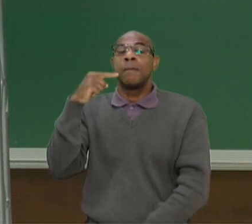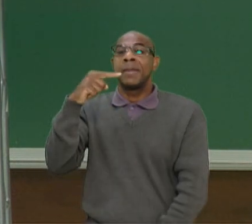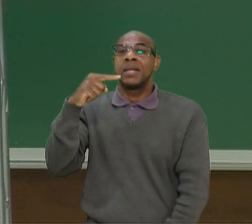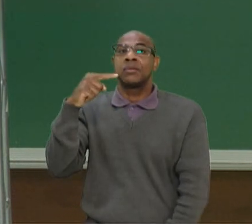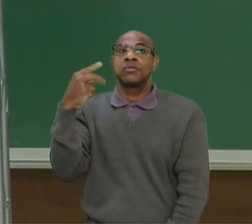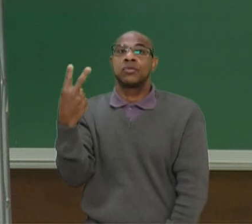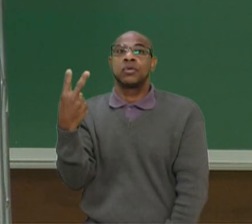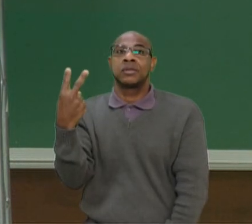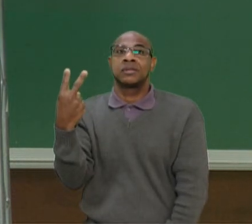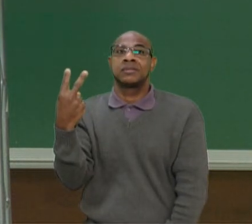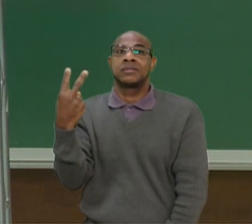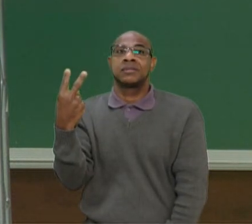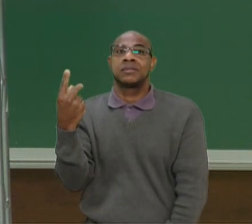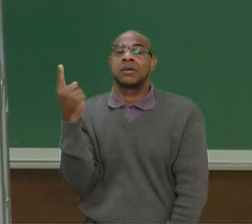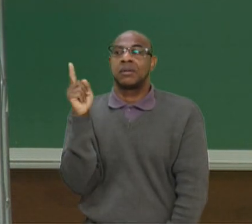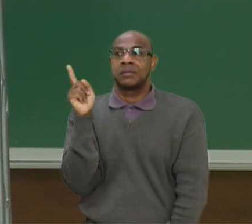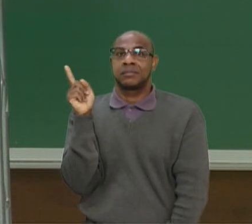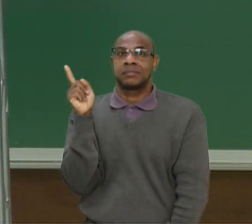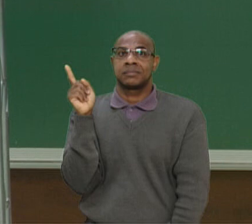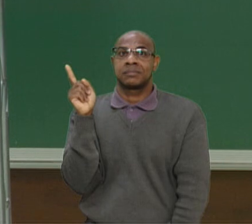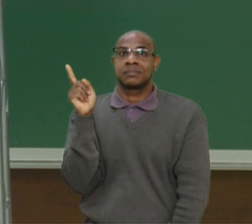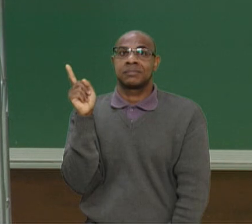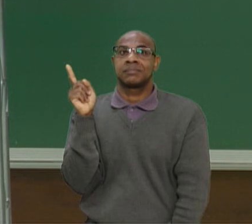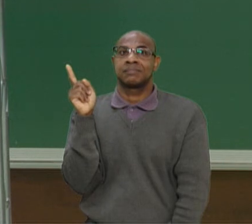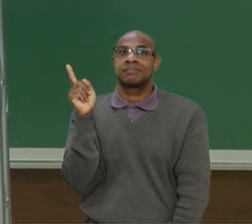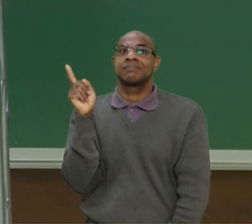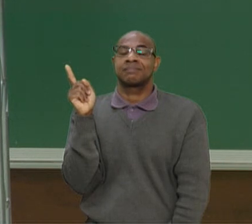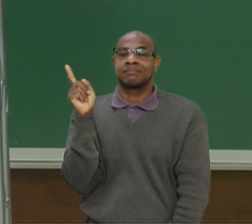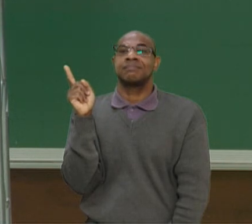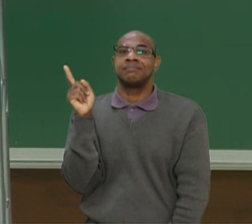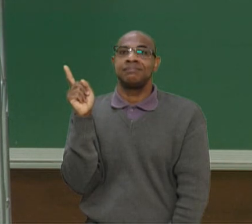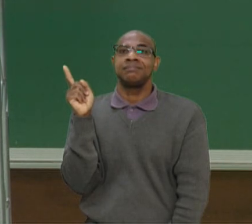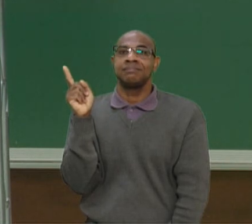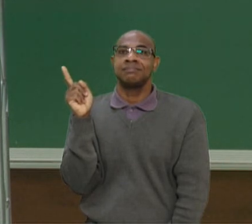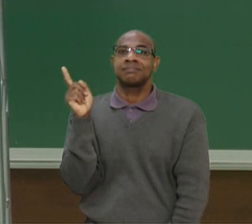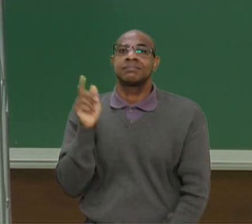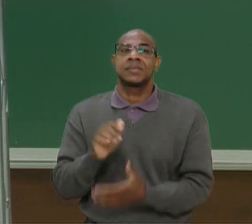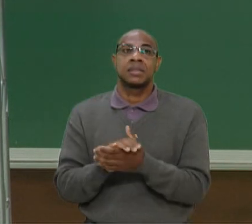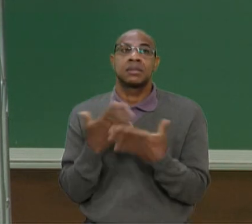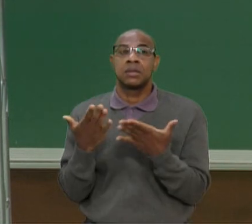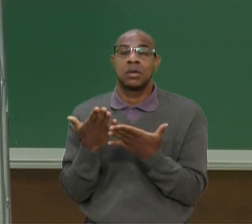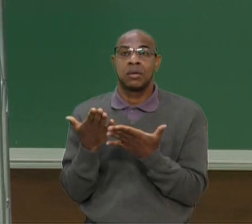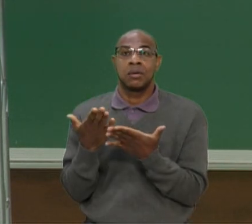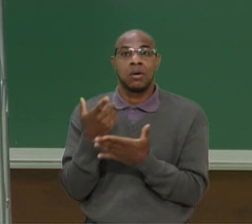2, a soma dos dois. Gente, uma dica que eu sempre dou, que às vezes eu vejo,